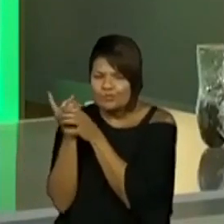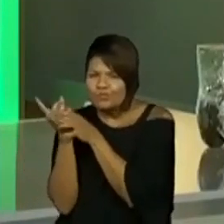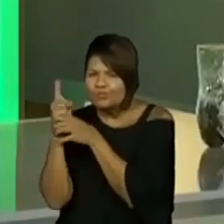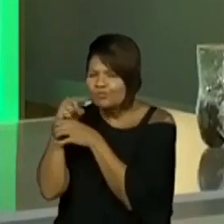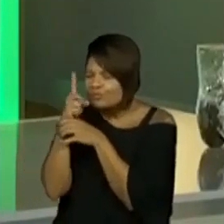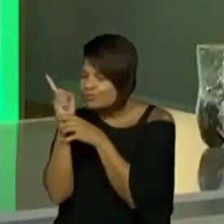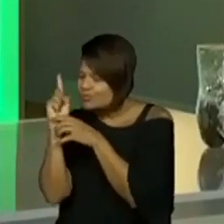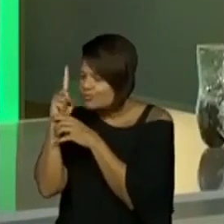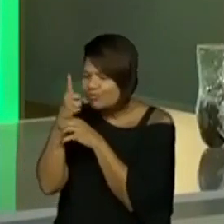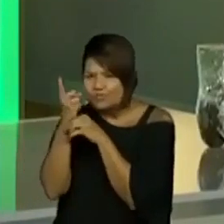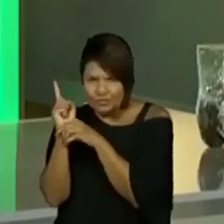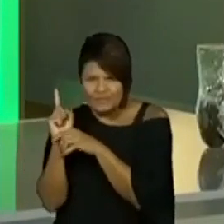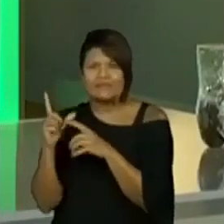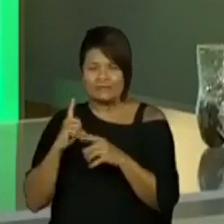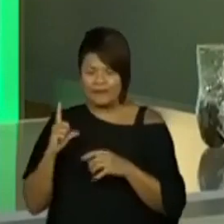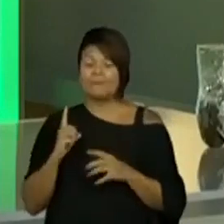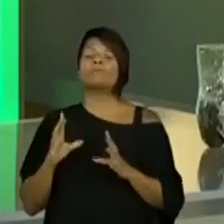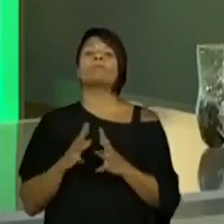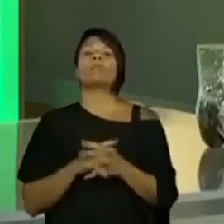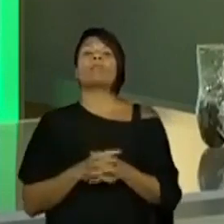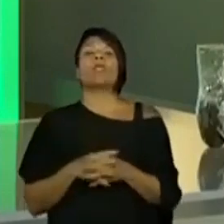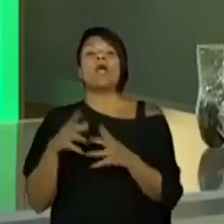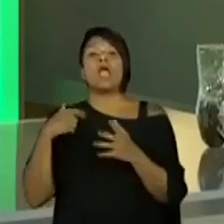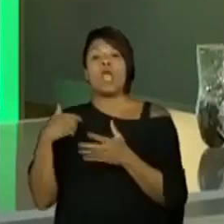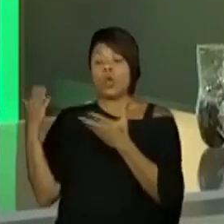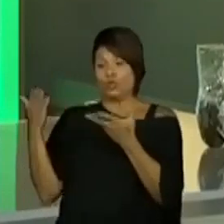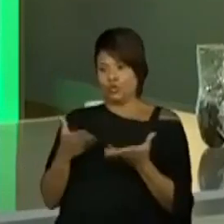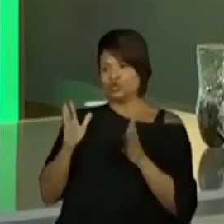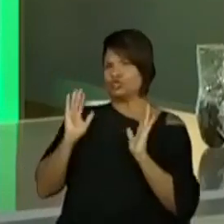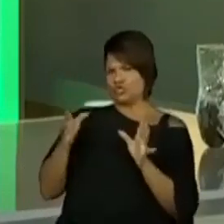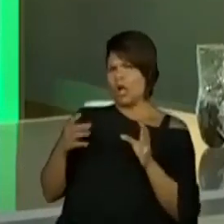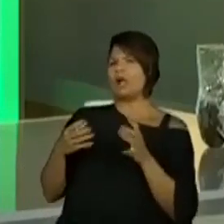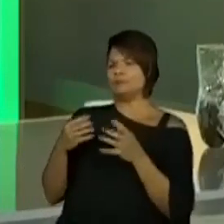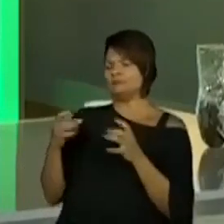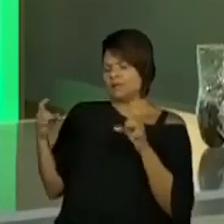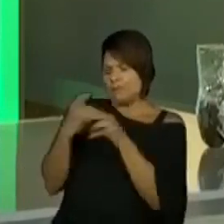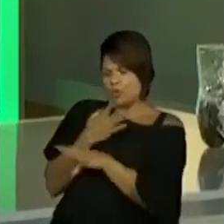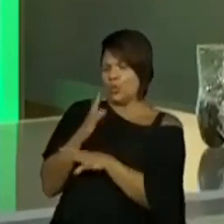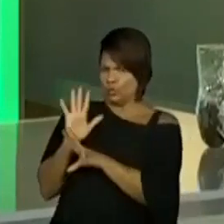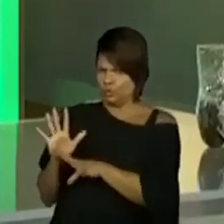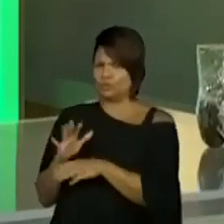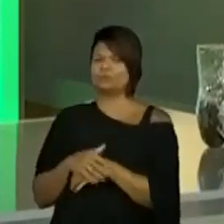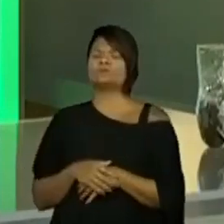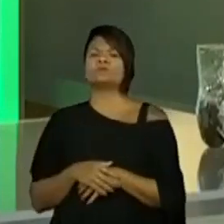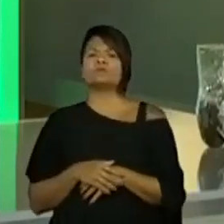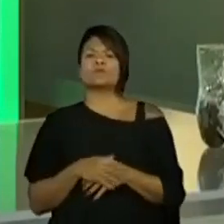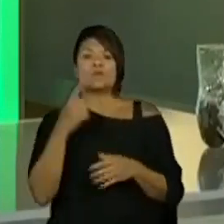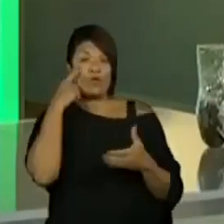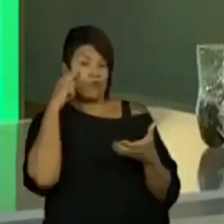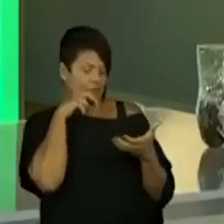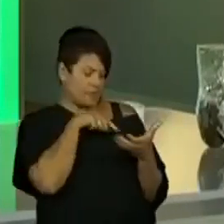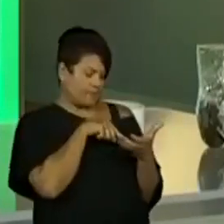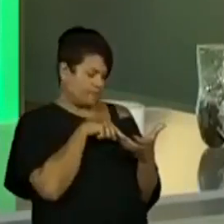plantinhas, tá? Então, o que que nós vamos fazer? Antes de eu montar a experiência, deixa eu ver se vocês têm alguma pergunta, se está todo